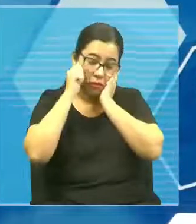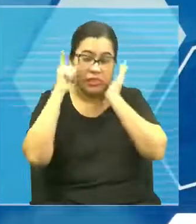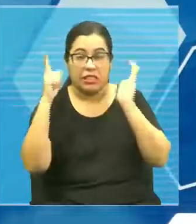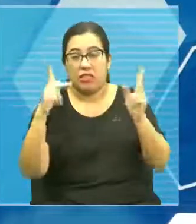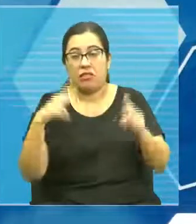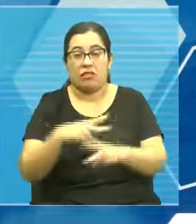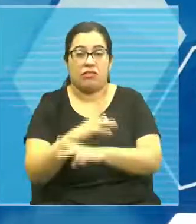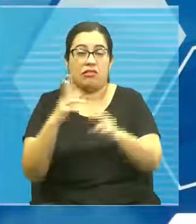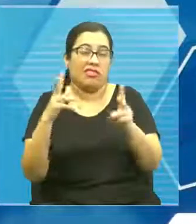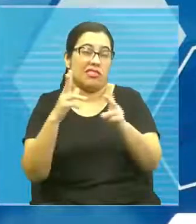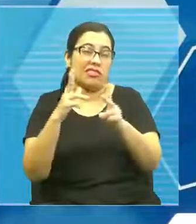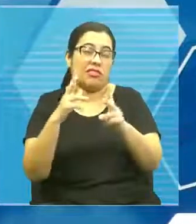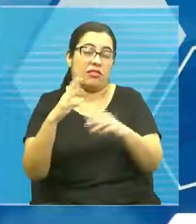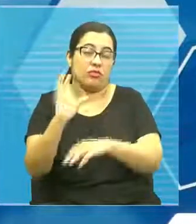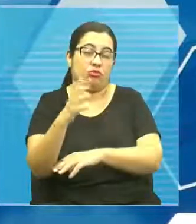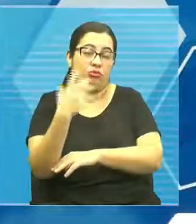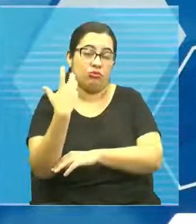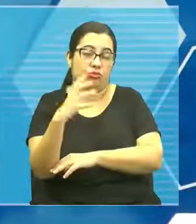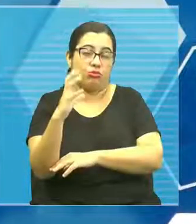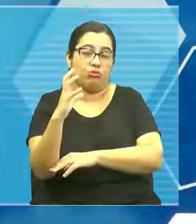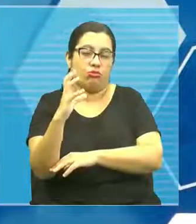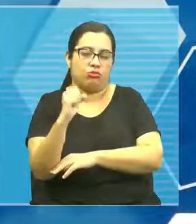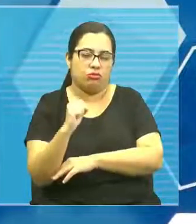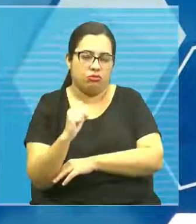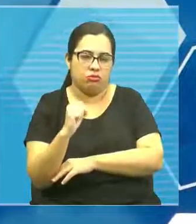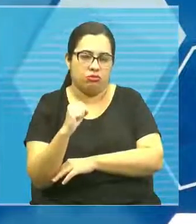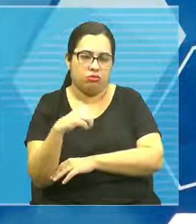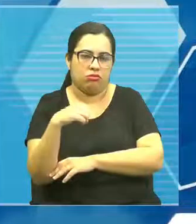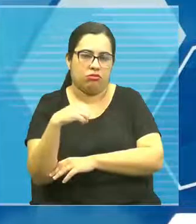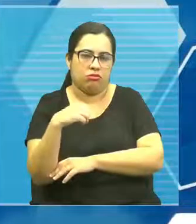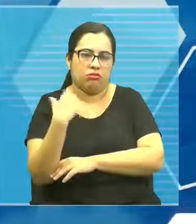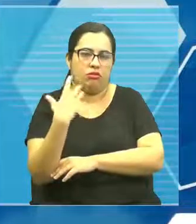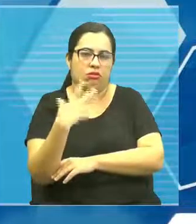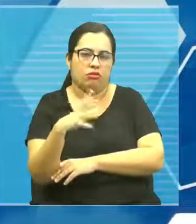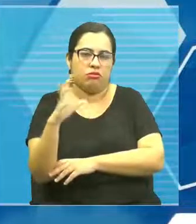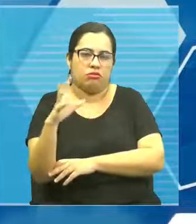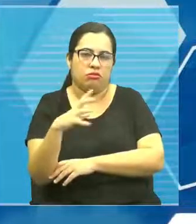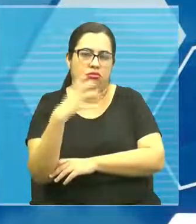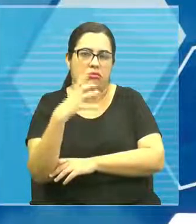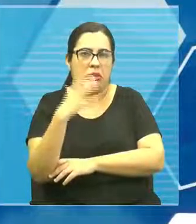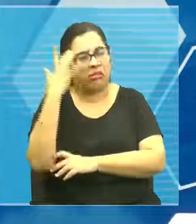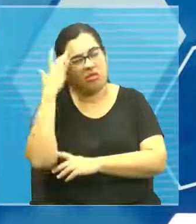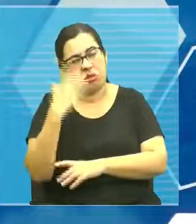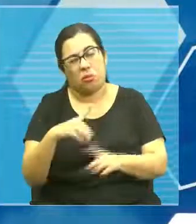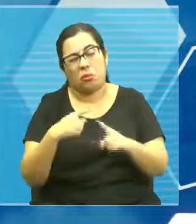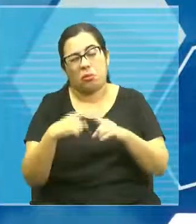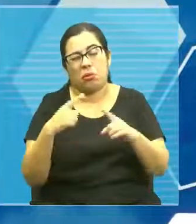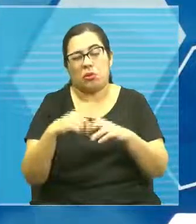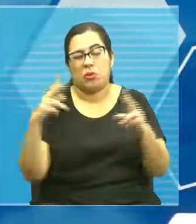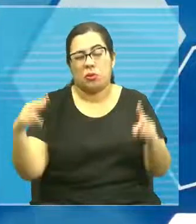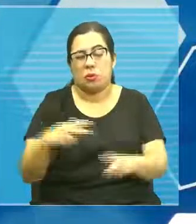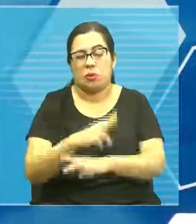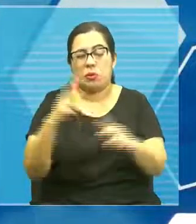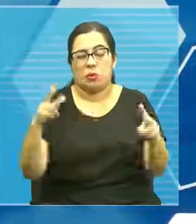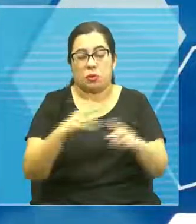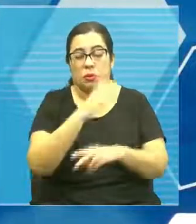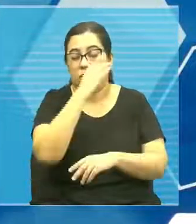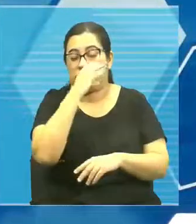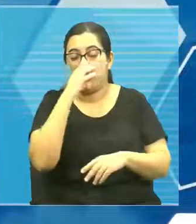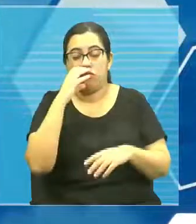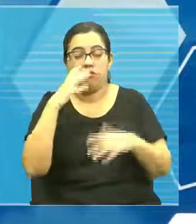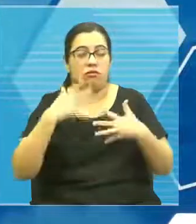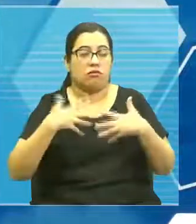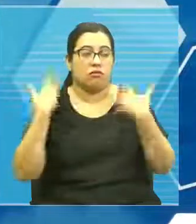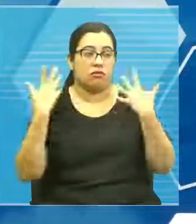tão quente, tão quente, tão quente, que dava agonia. E aí as cores iam